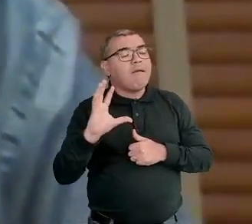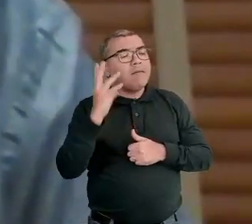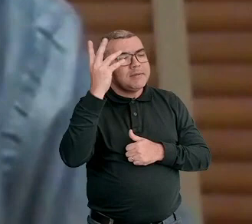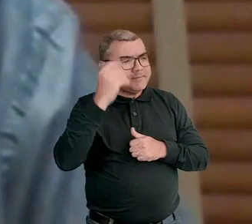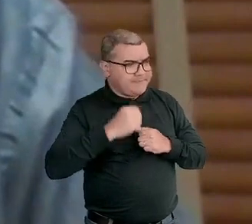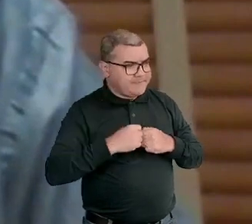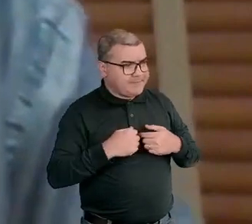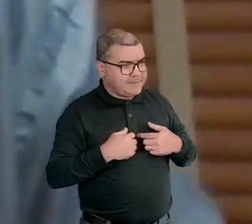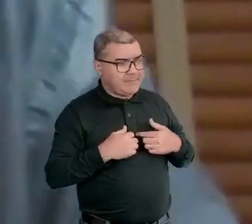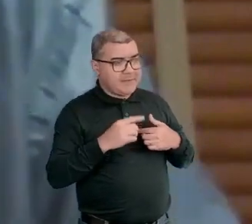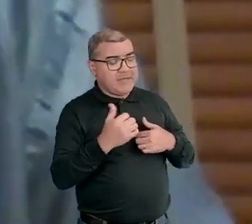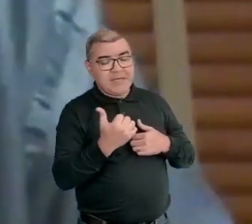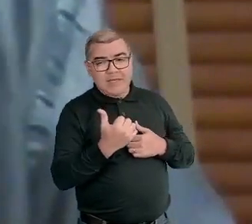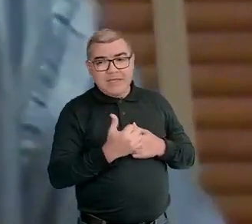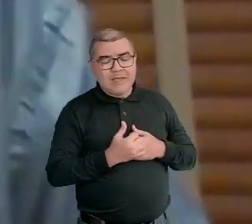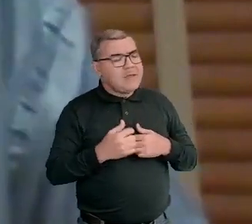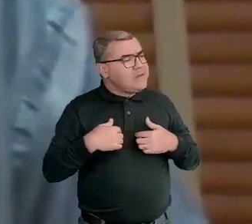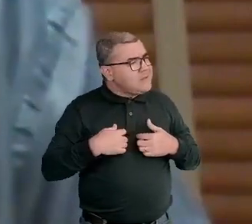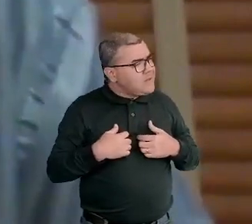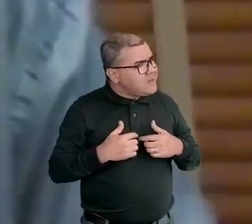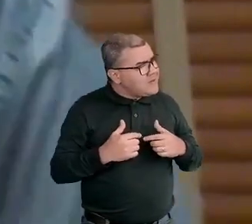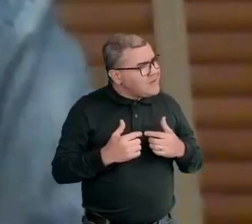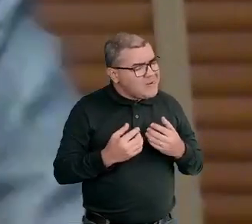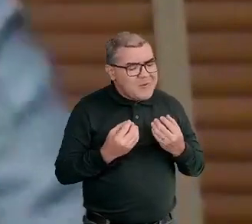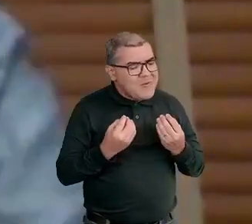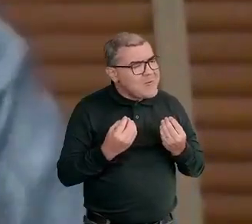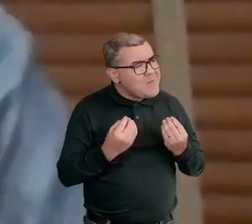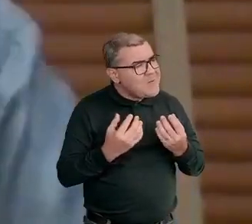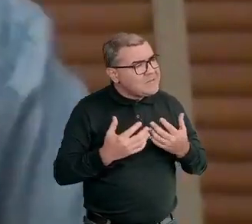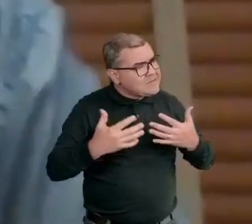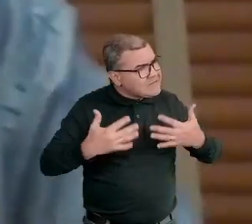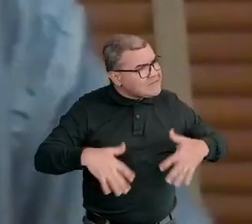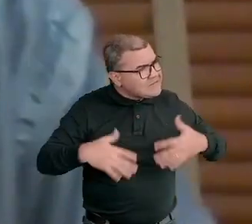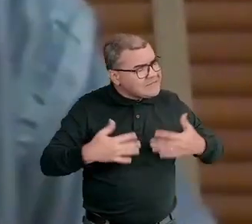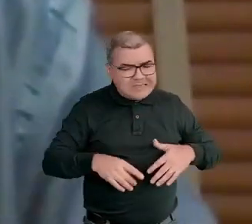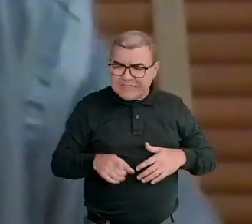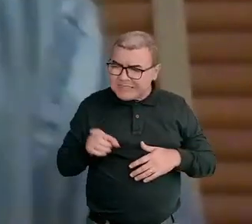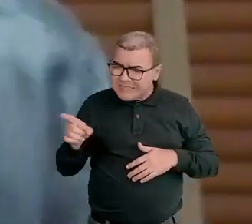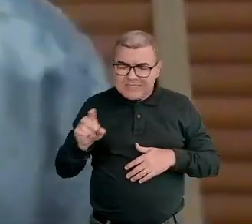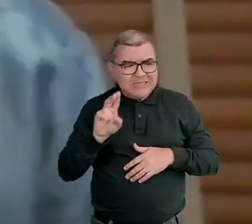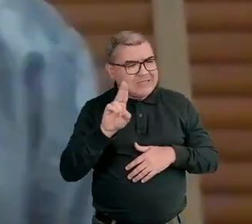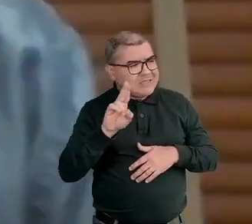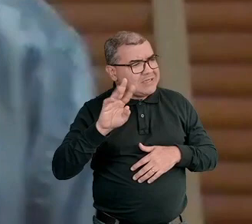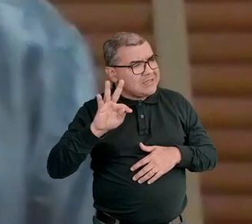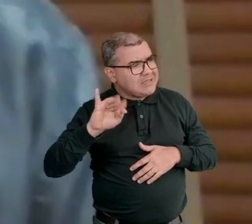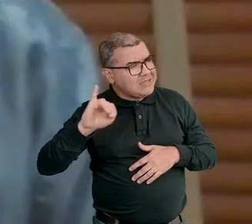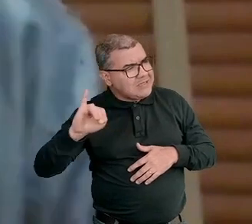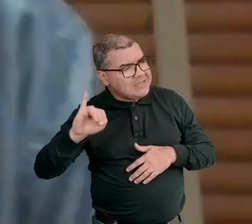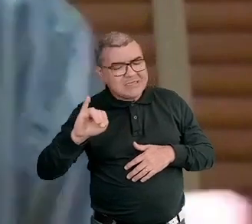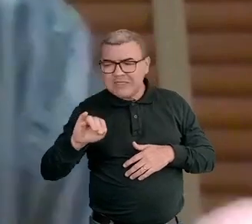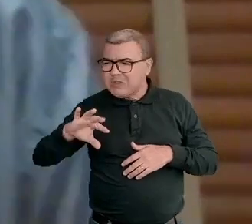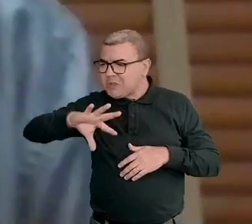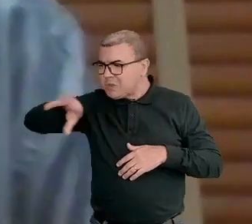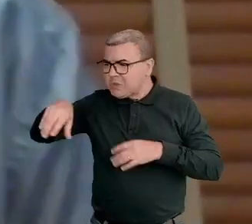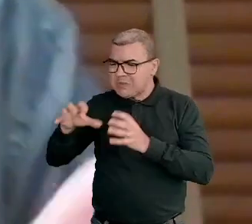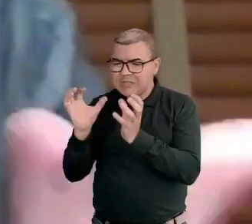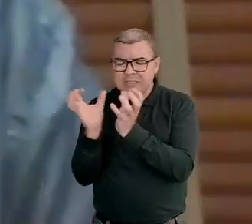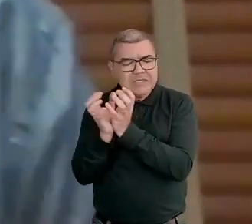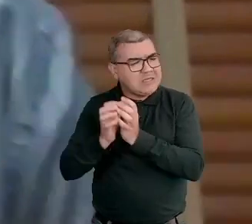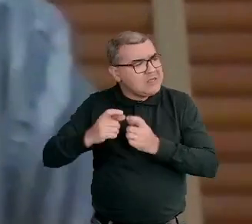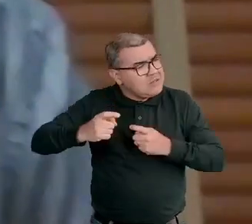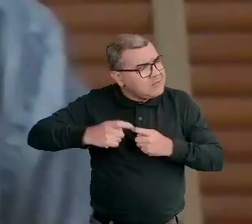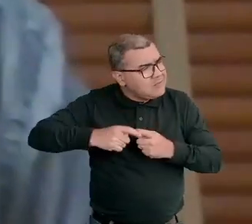dado momento, ele disse: Arnaldo, é incrível o que aqueles médicos intensivistas fazem.